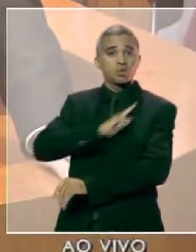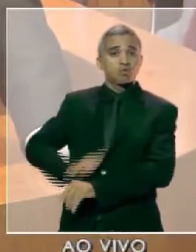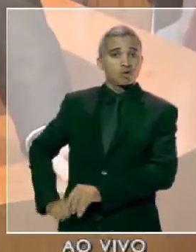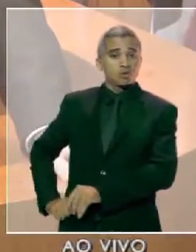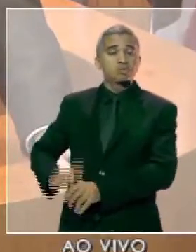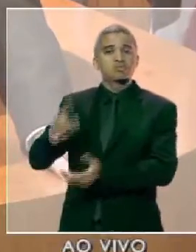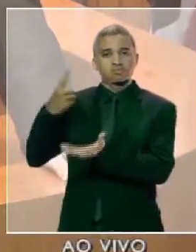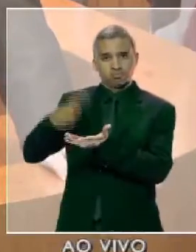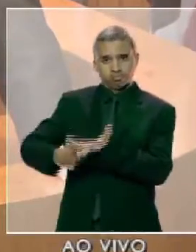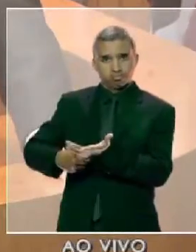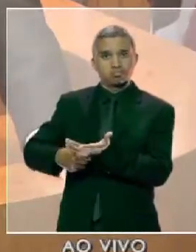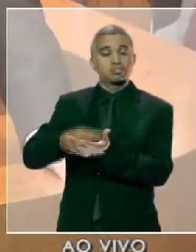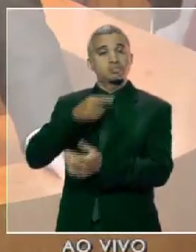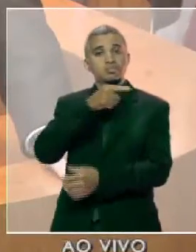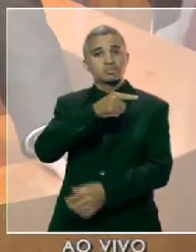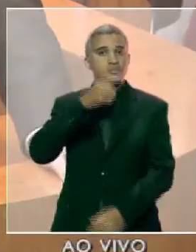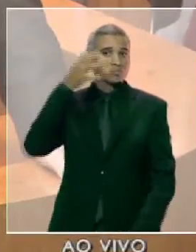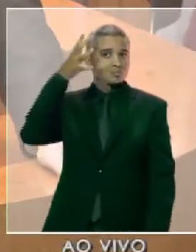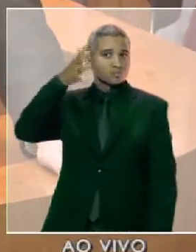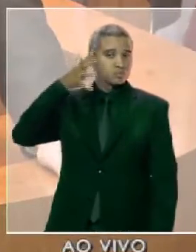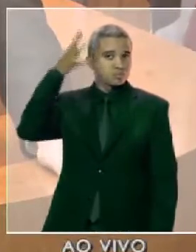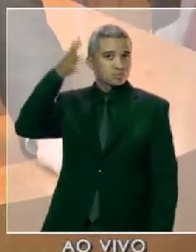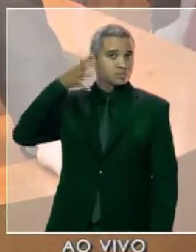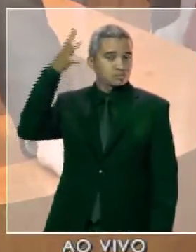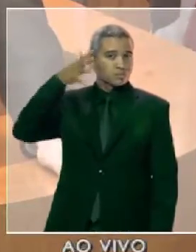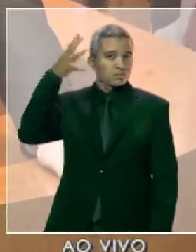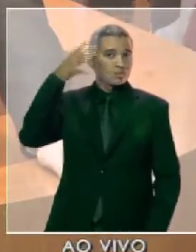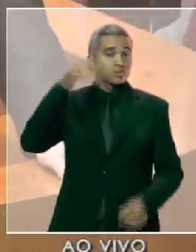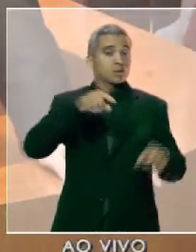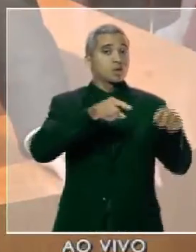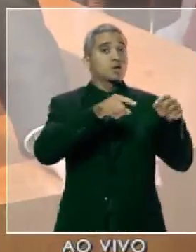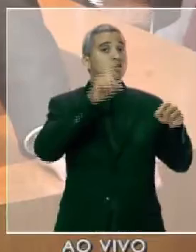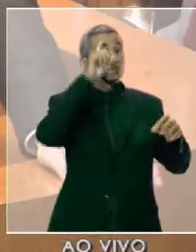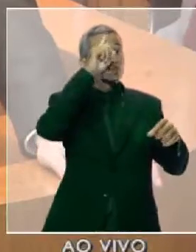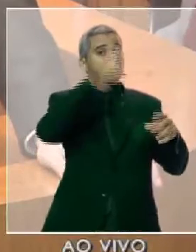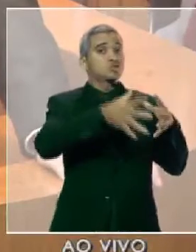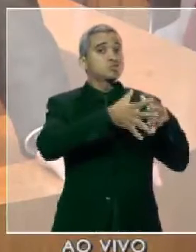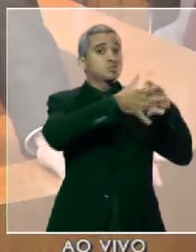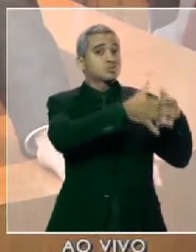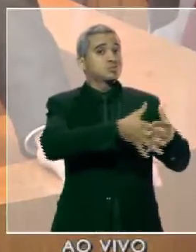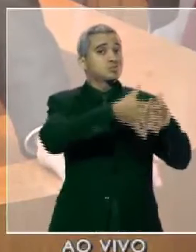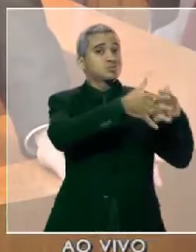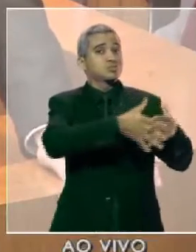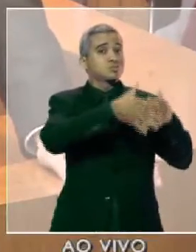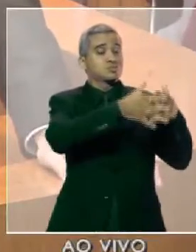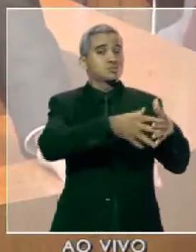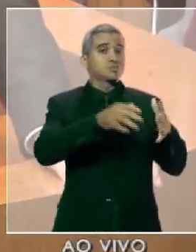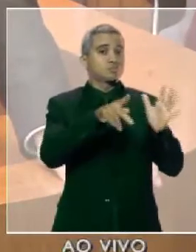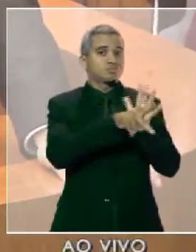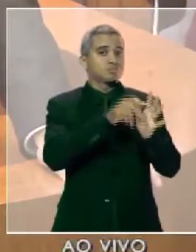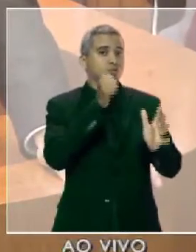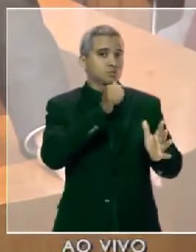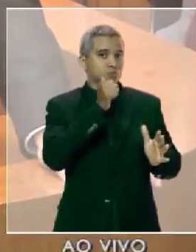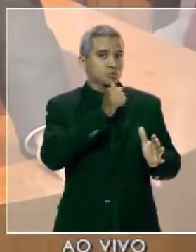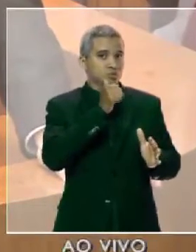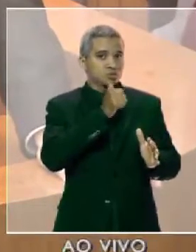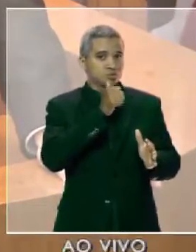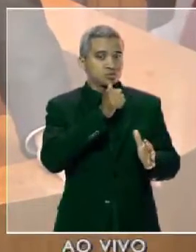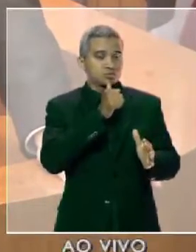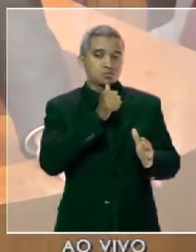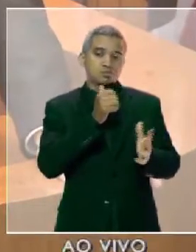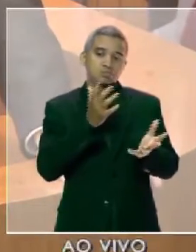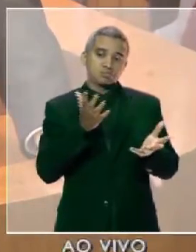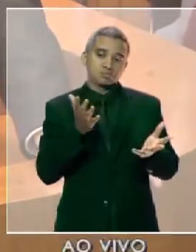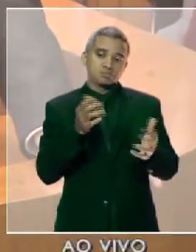que ela falasse na carreta da mulher, e foi o que ocorreu. E lá, e aí não